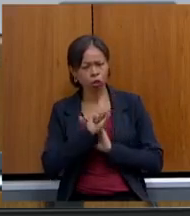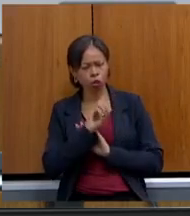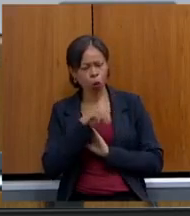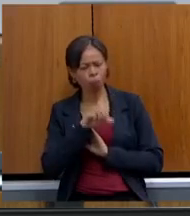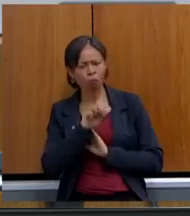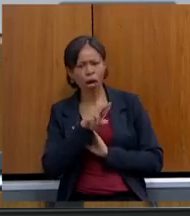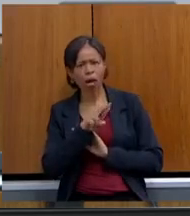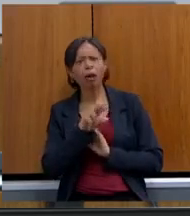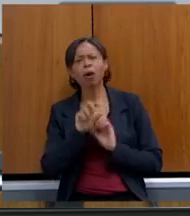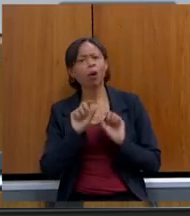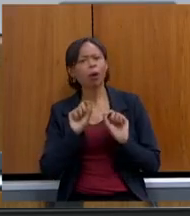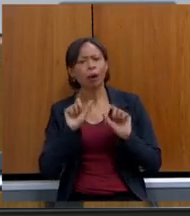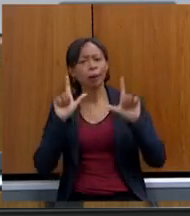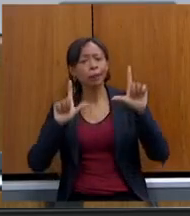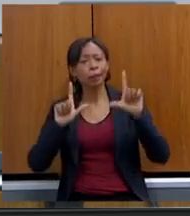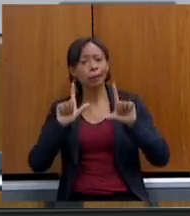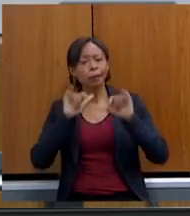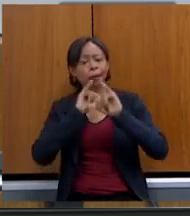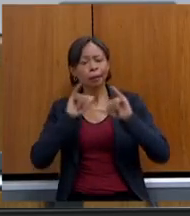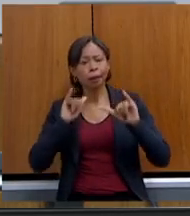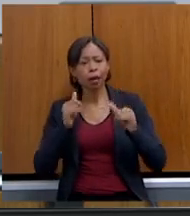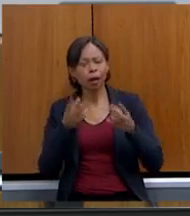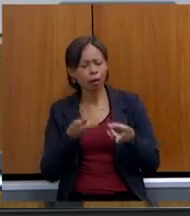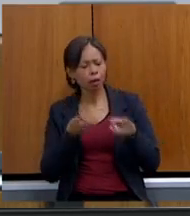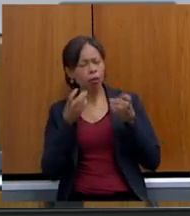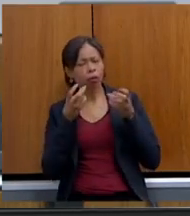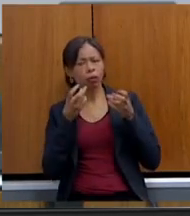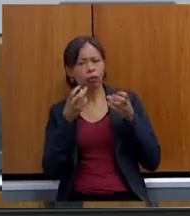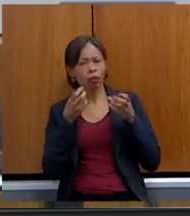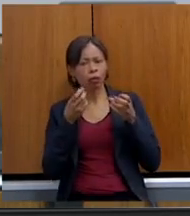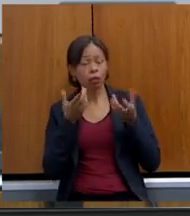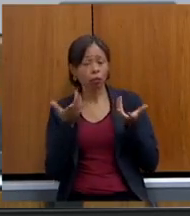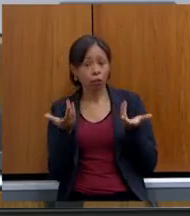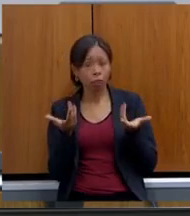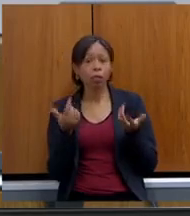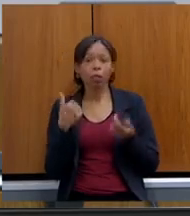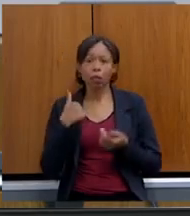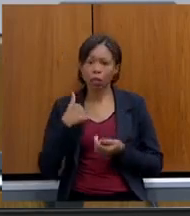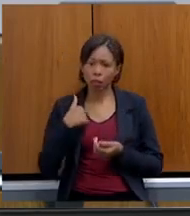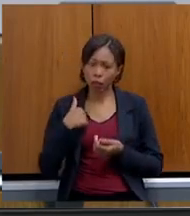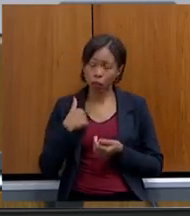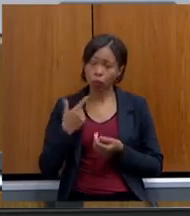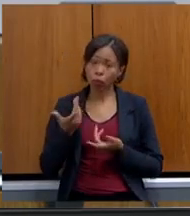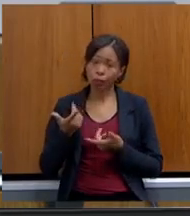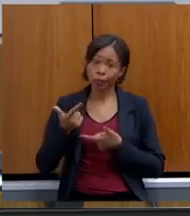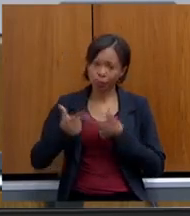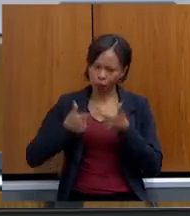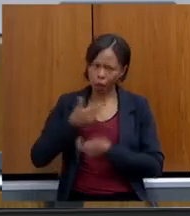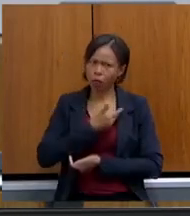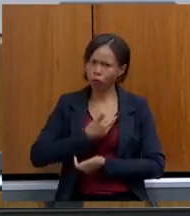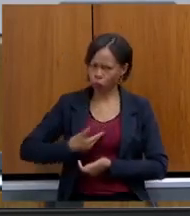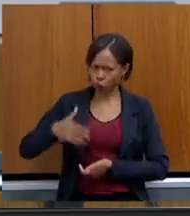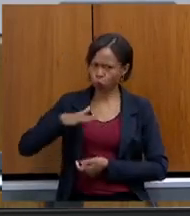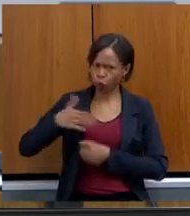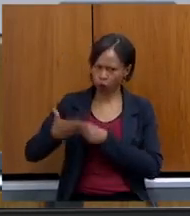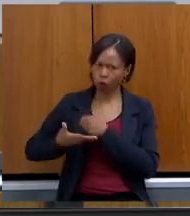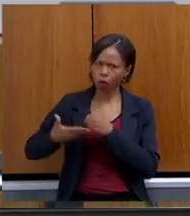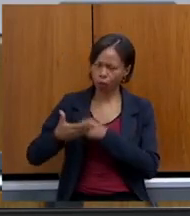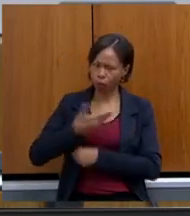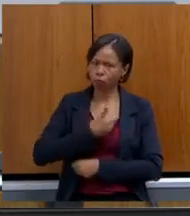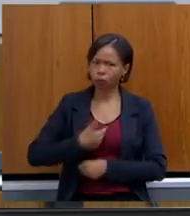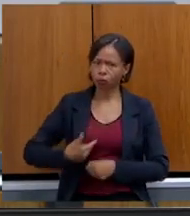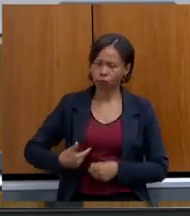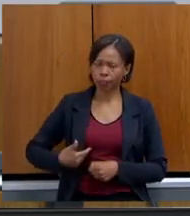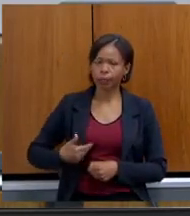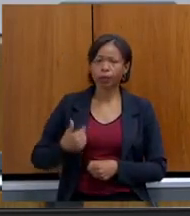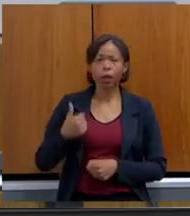né Sempre construindo aí com educação como professor 17 anos então eu até falei para o nosso secretário de